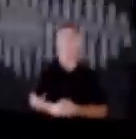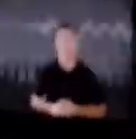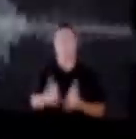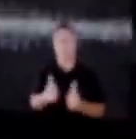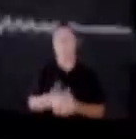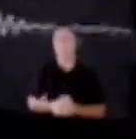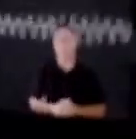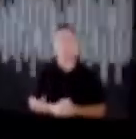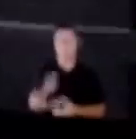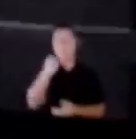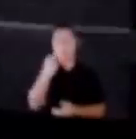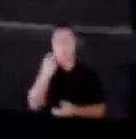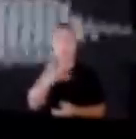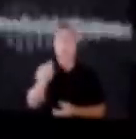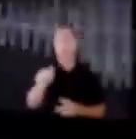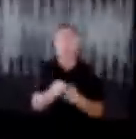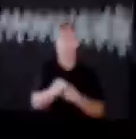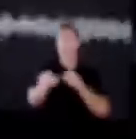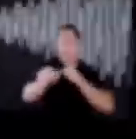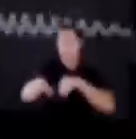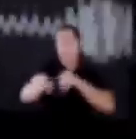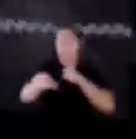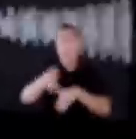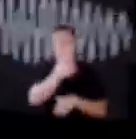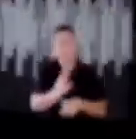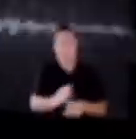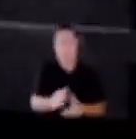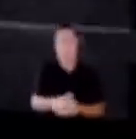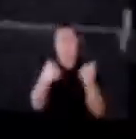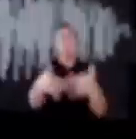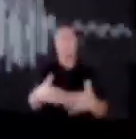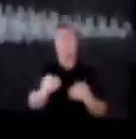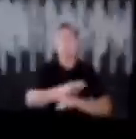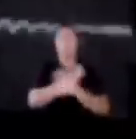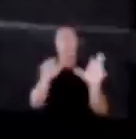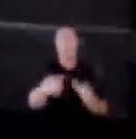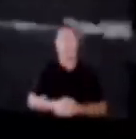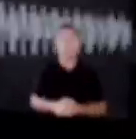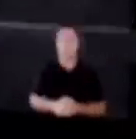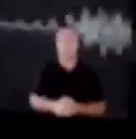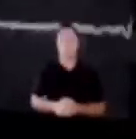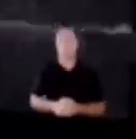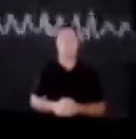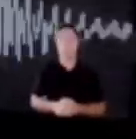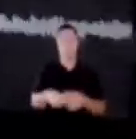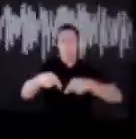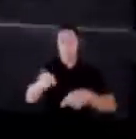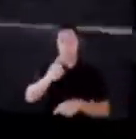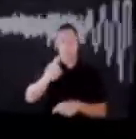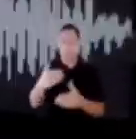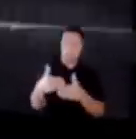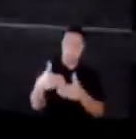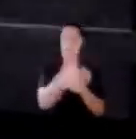aonde que o próprio exército brasileiro já tá deixando claro para vocês não tem nada para fazer aqui não a parada lá embaixo tá na frente do congresso